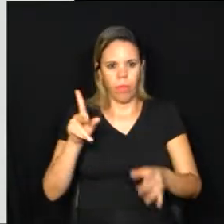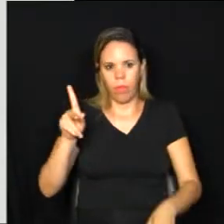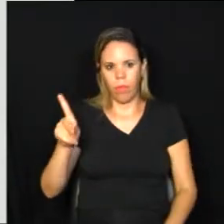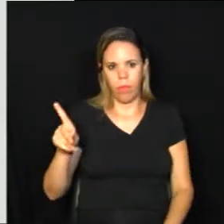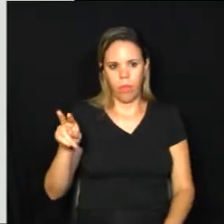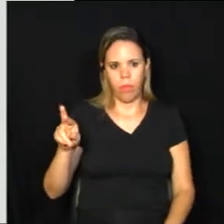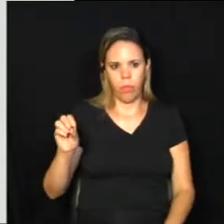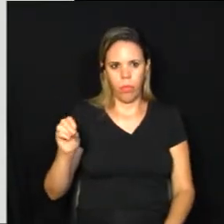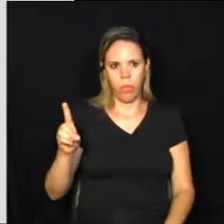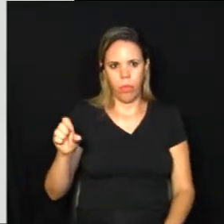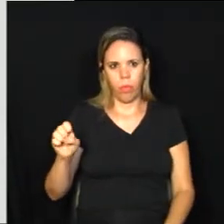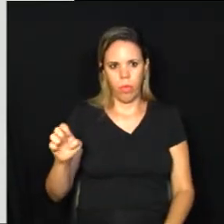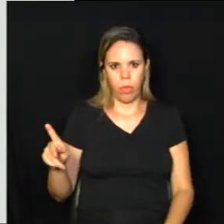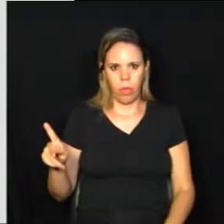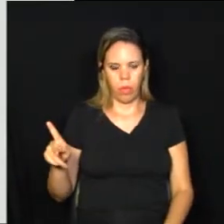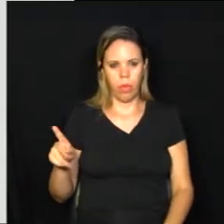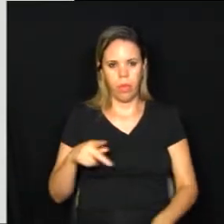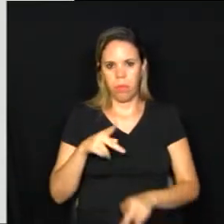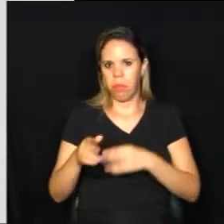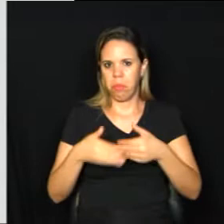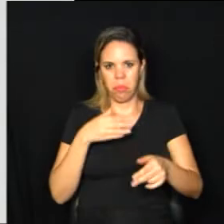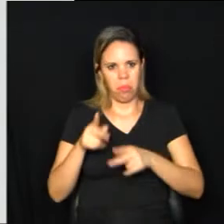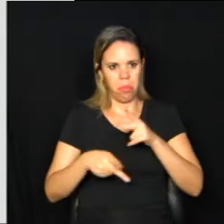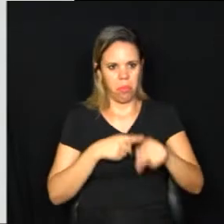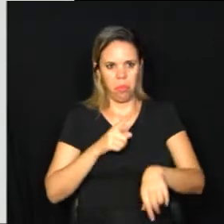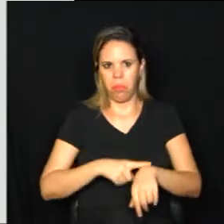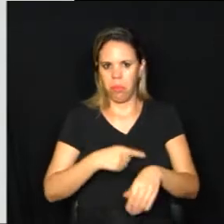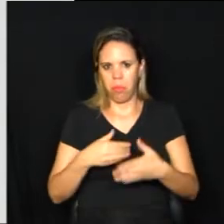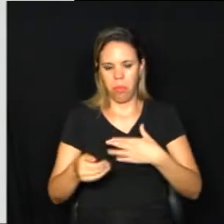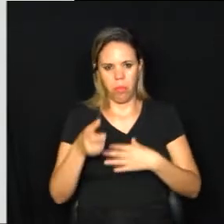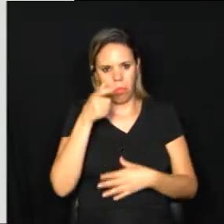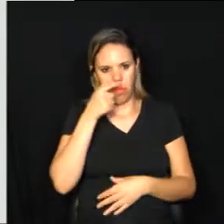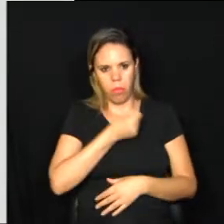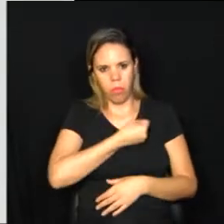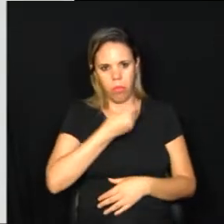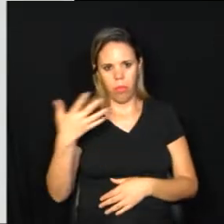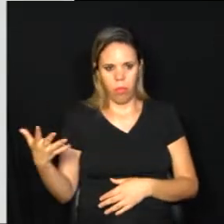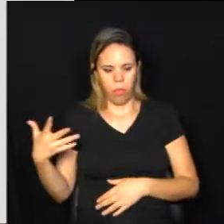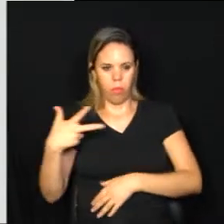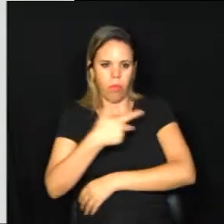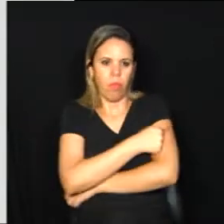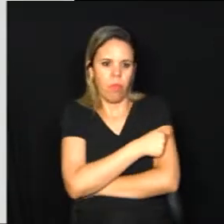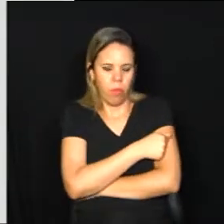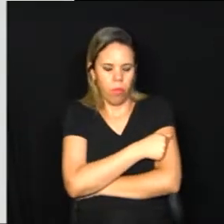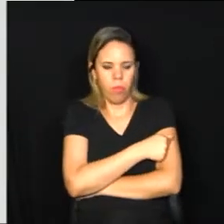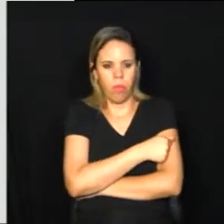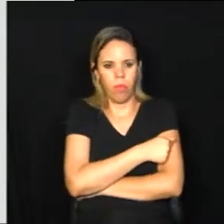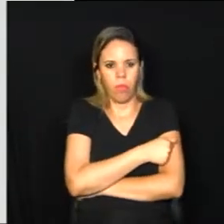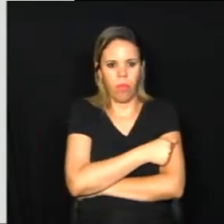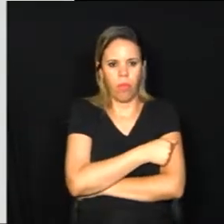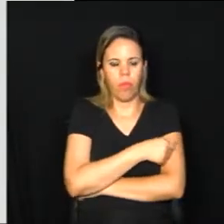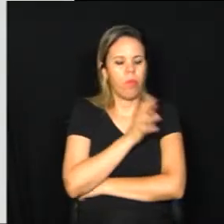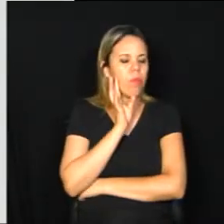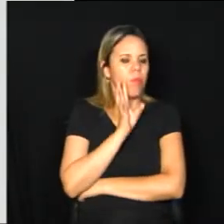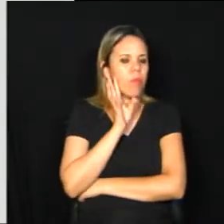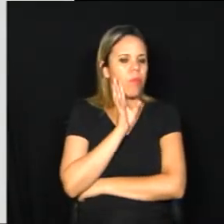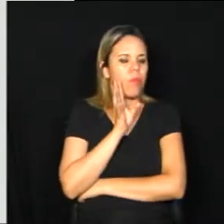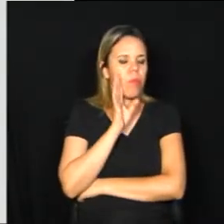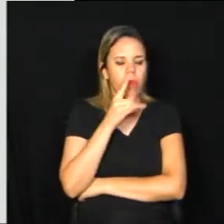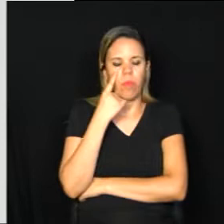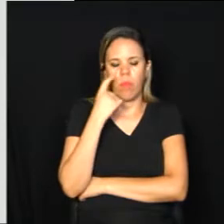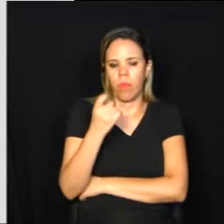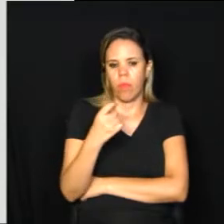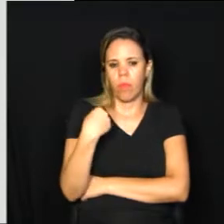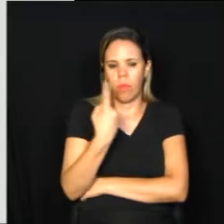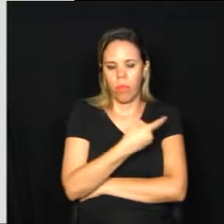aí permite qualquer pessoa acompanhar em tempo real o número de vacinados. É algo muito bacana e muito interessante